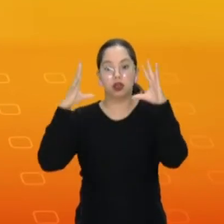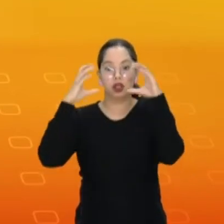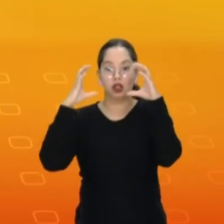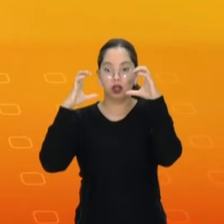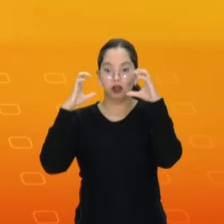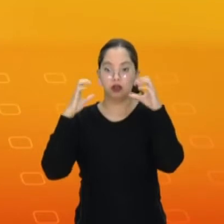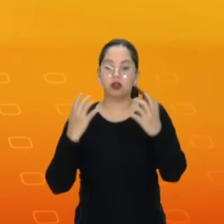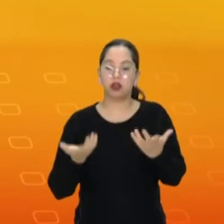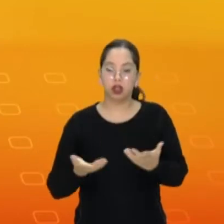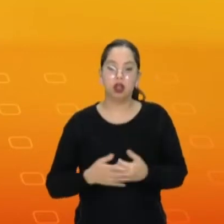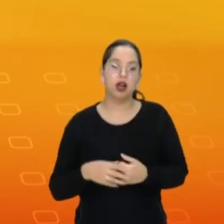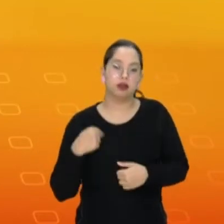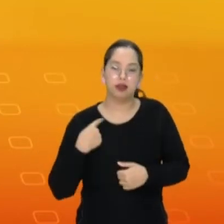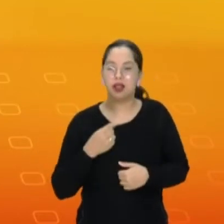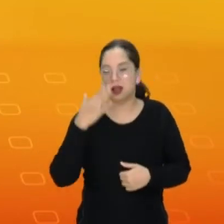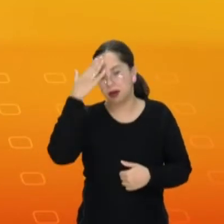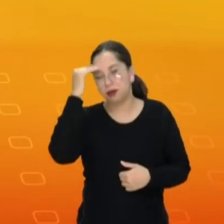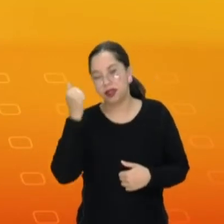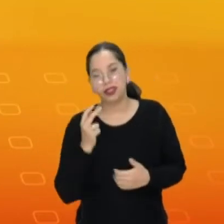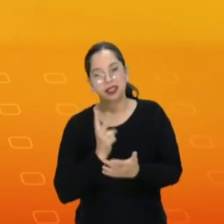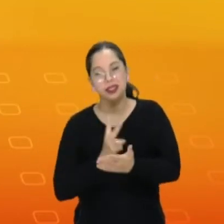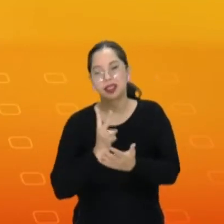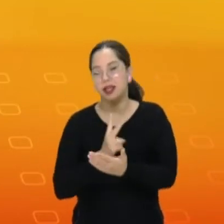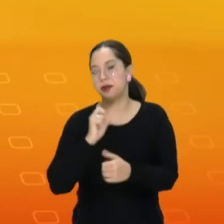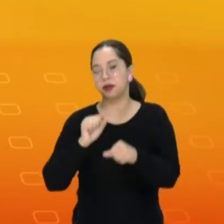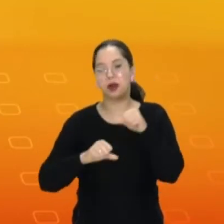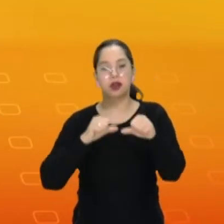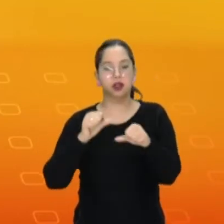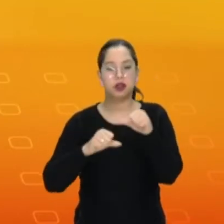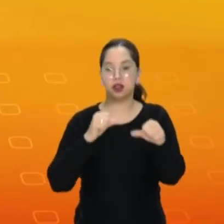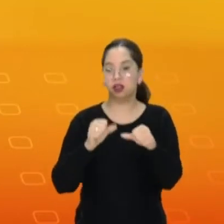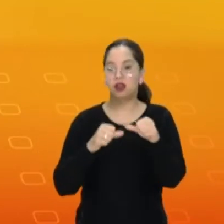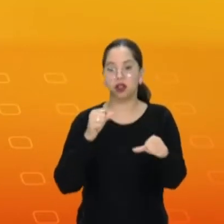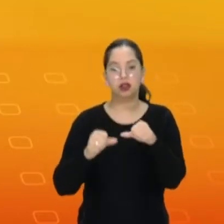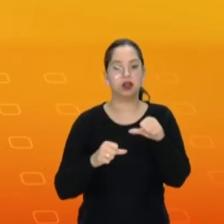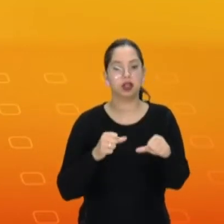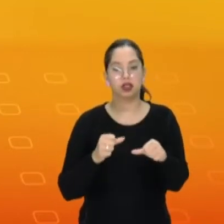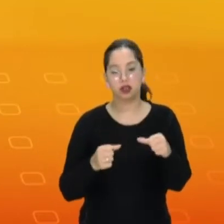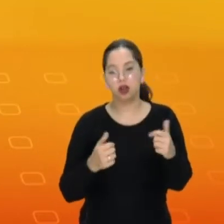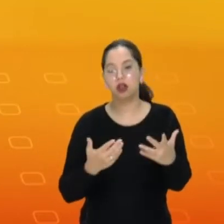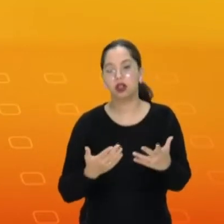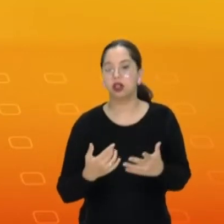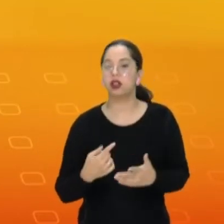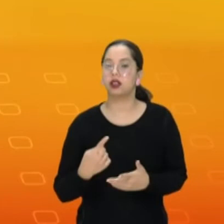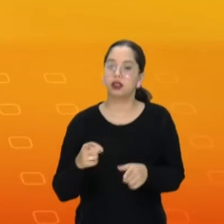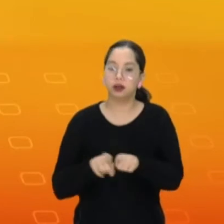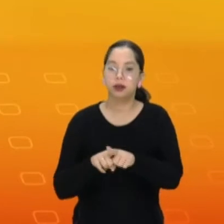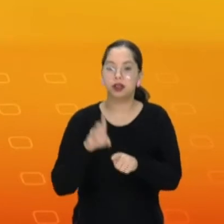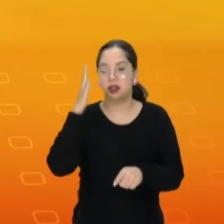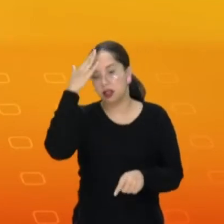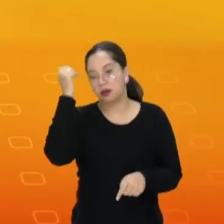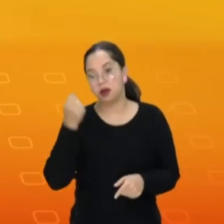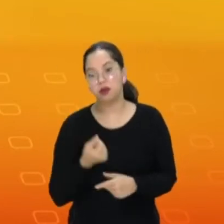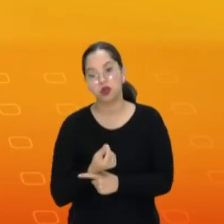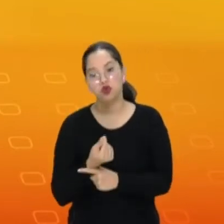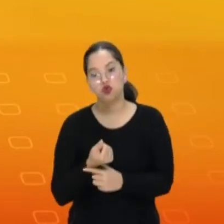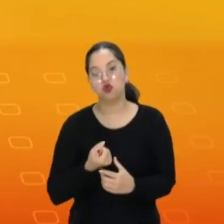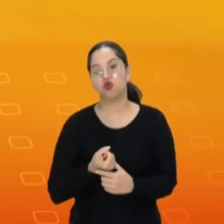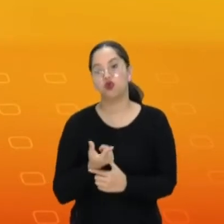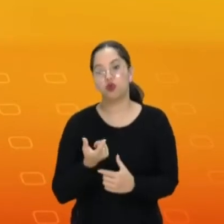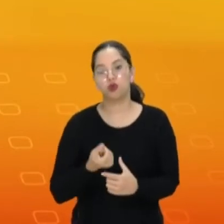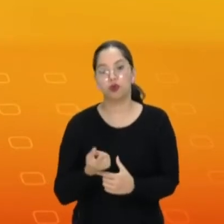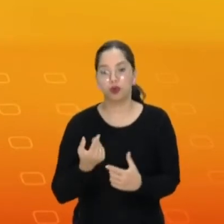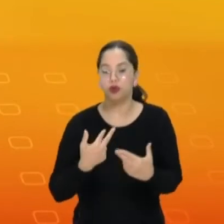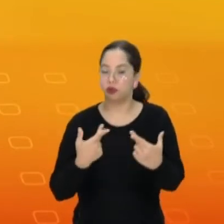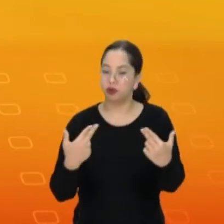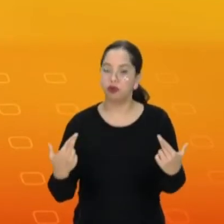curta variável não faça investimento Pronto né então é importante eu